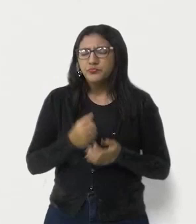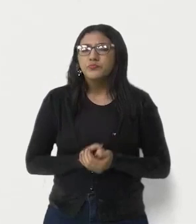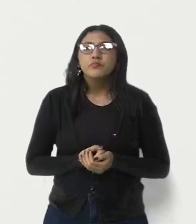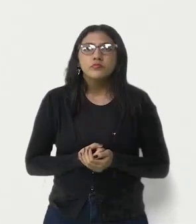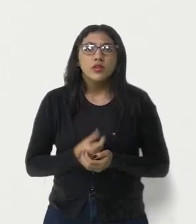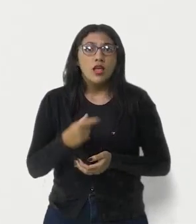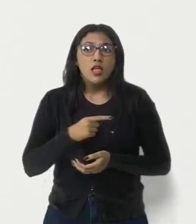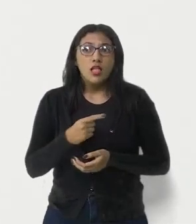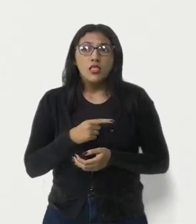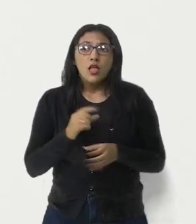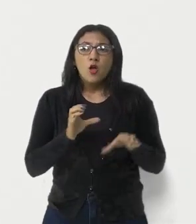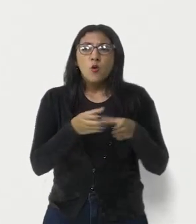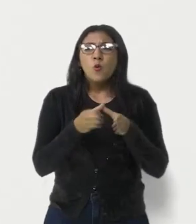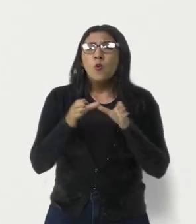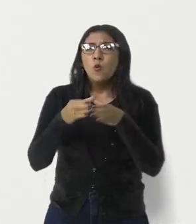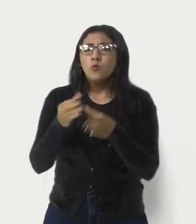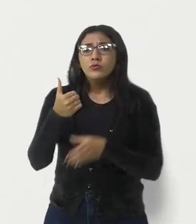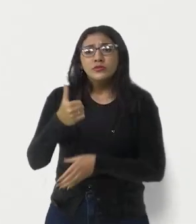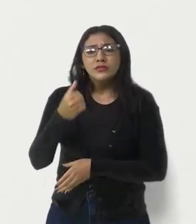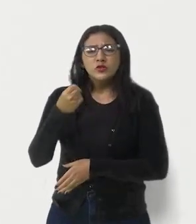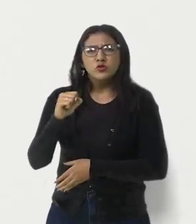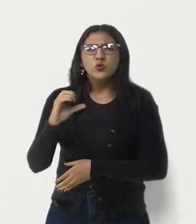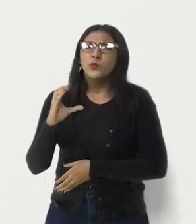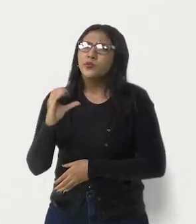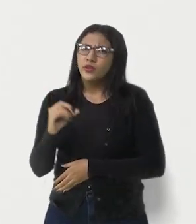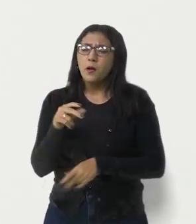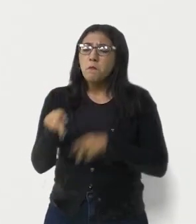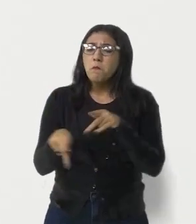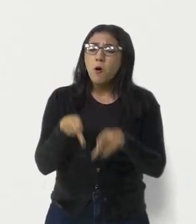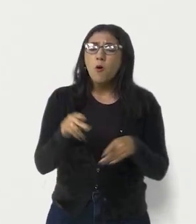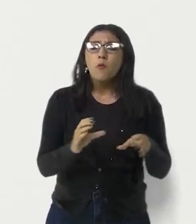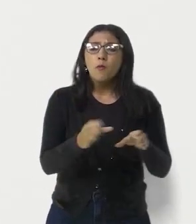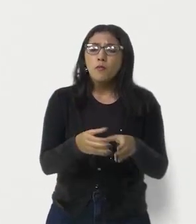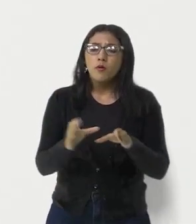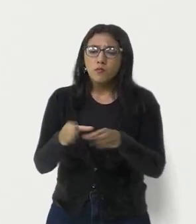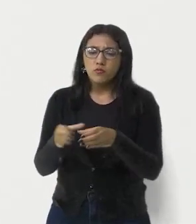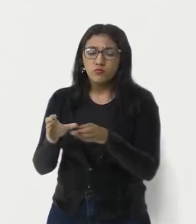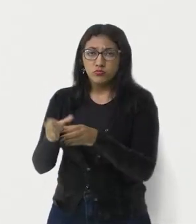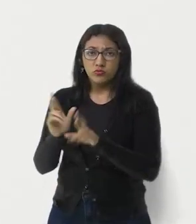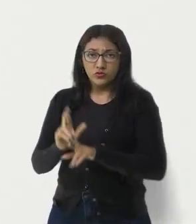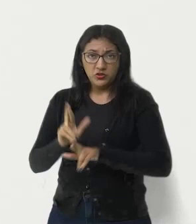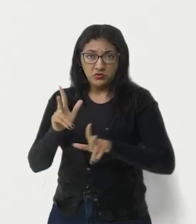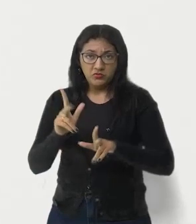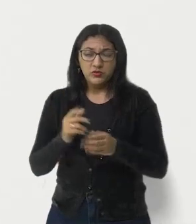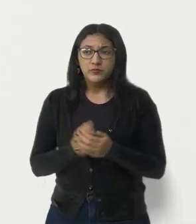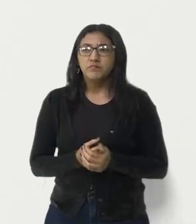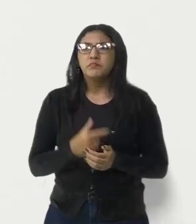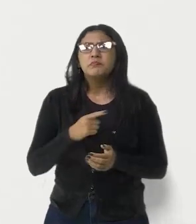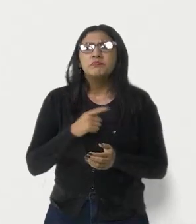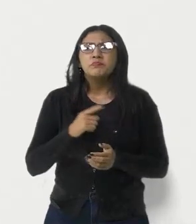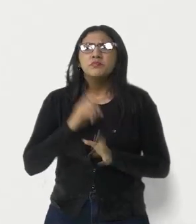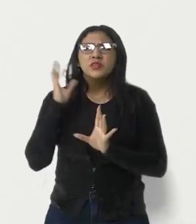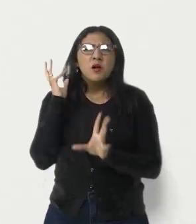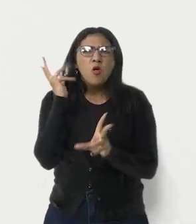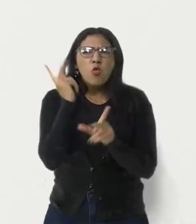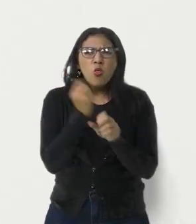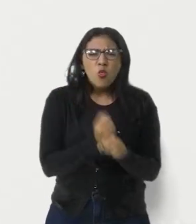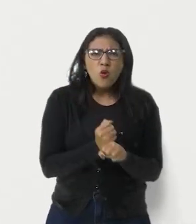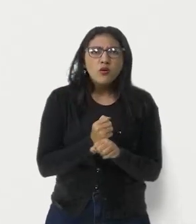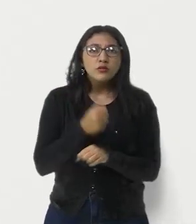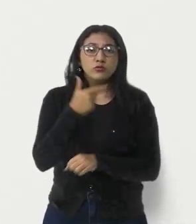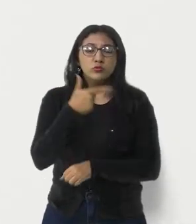180 povos indígenas vivem na região amazônica do Brasil, somando uma população de